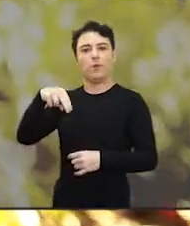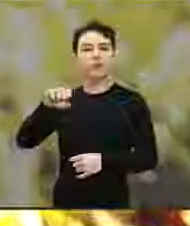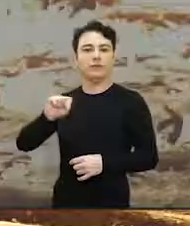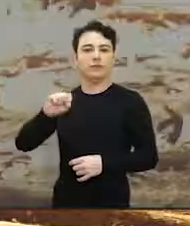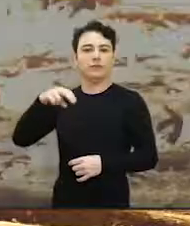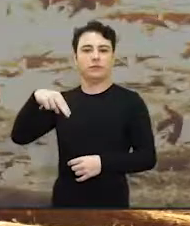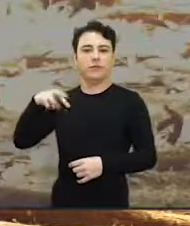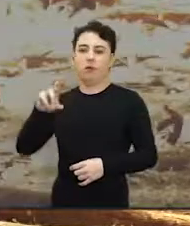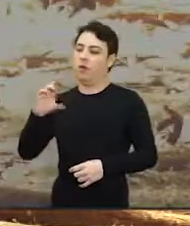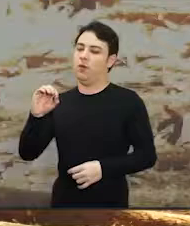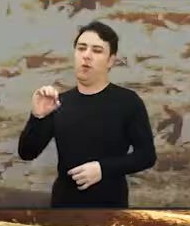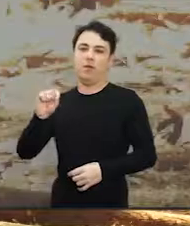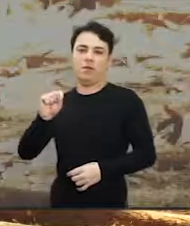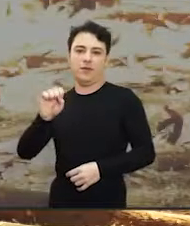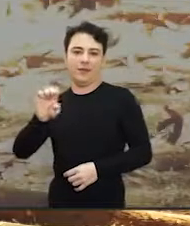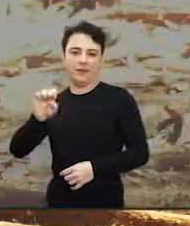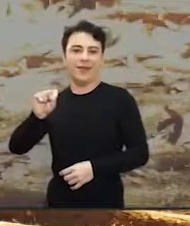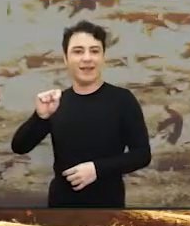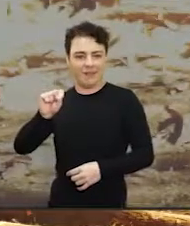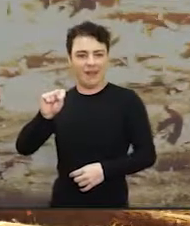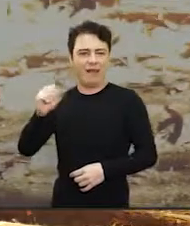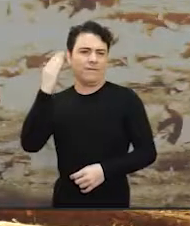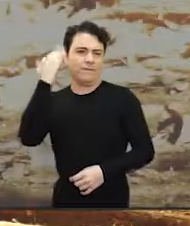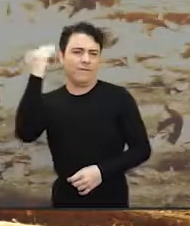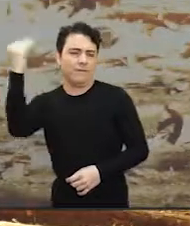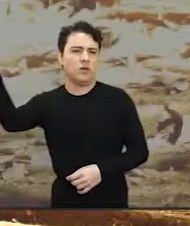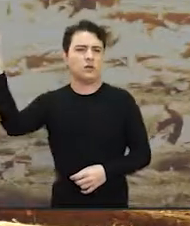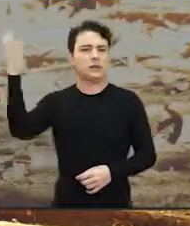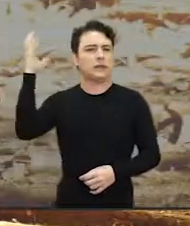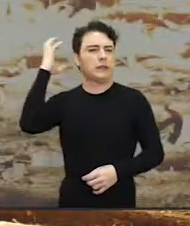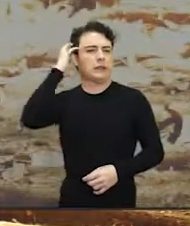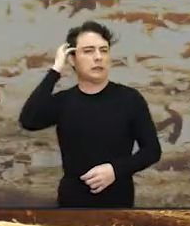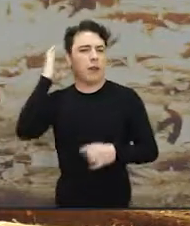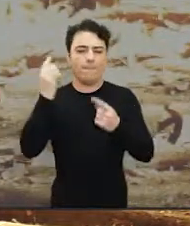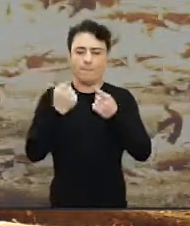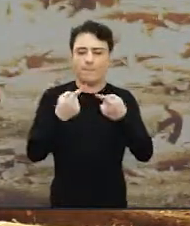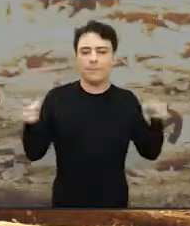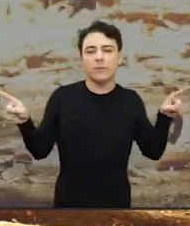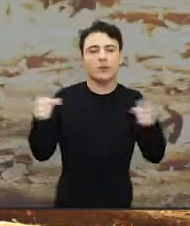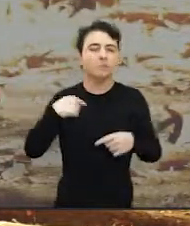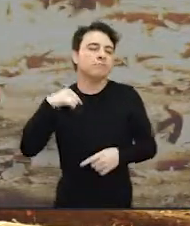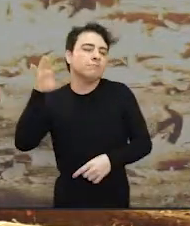especificamente do Slash, guitarrista do Guns N' Roses, que na época